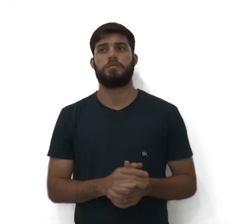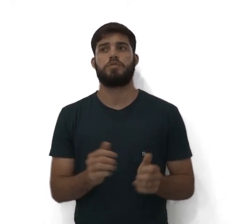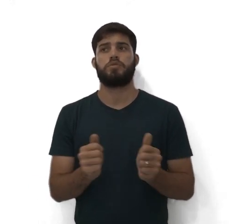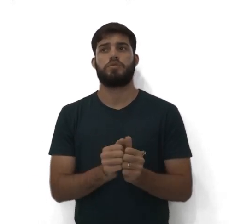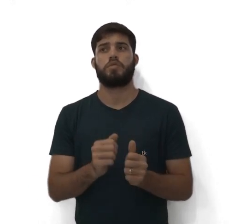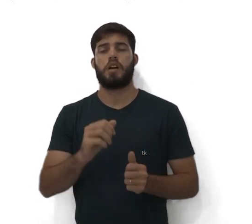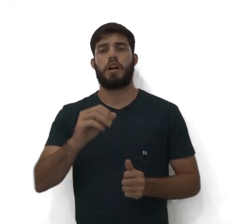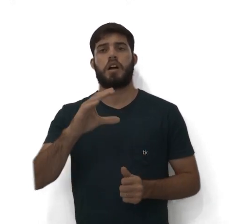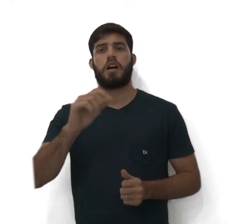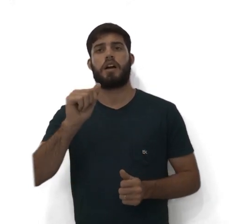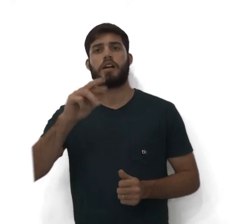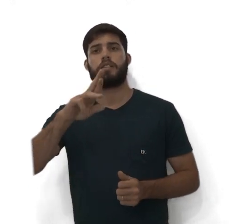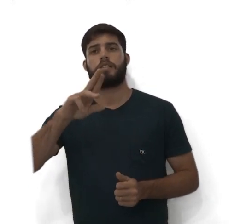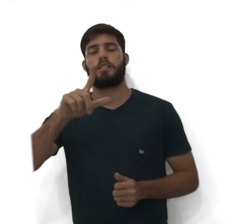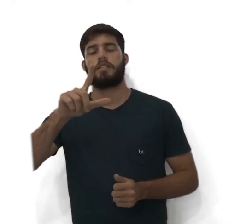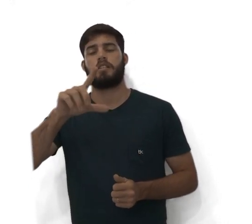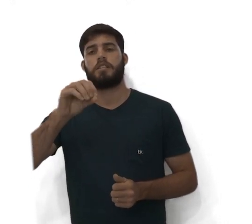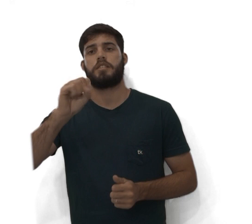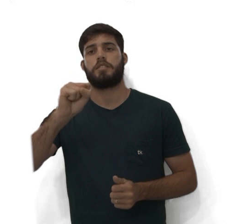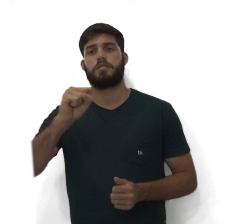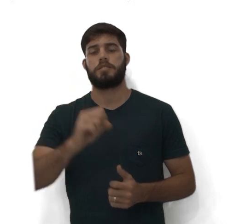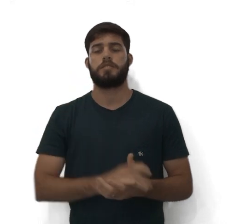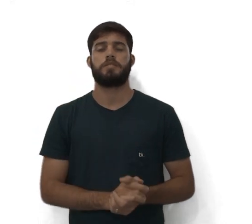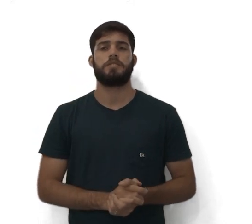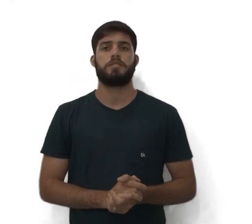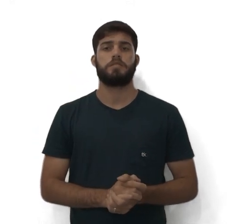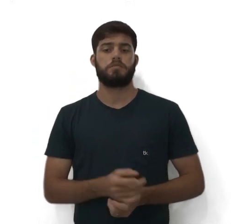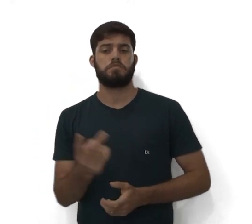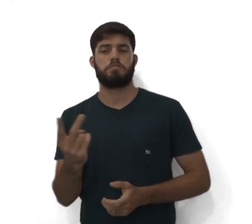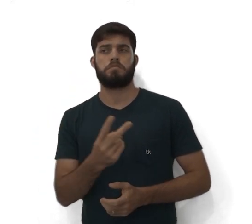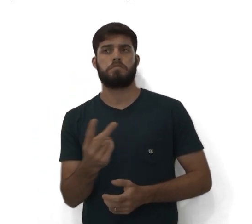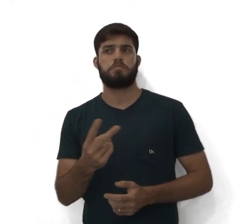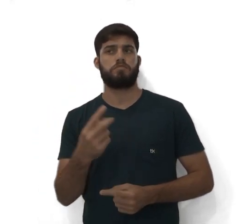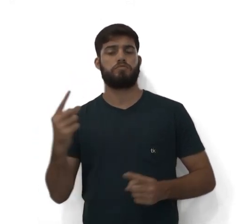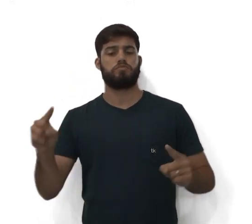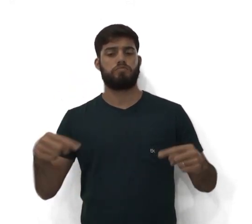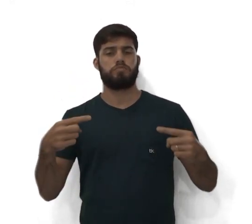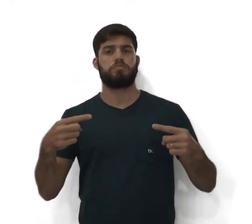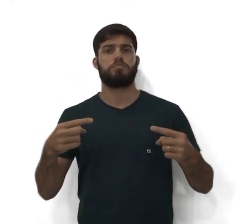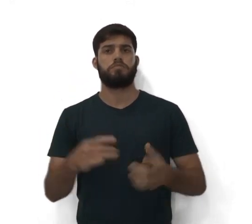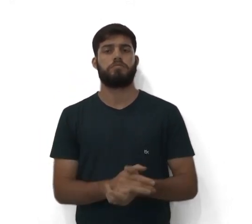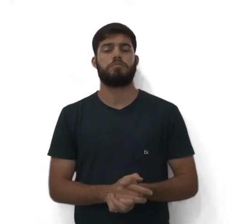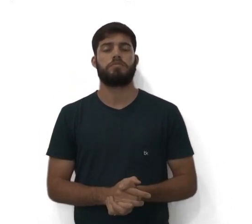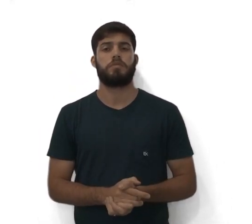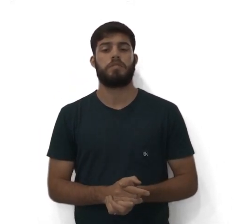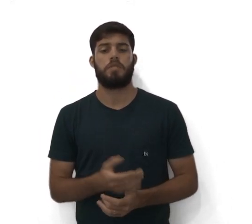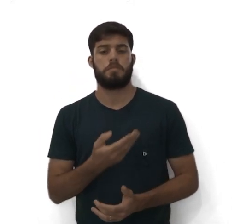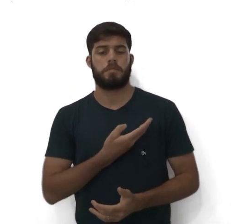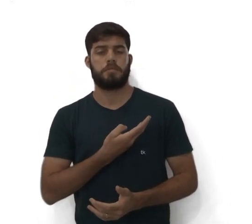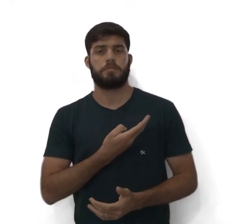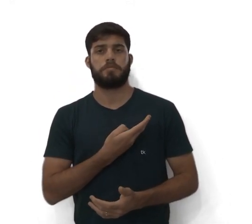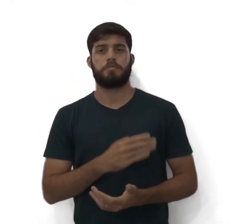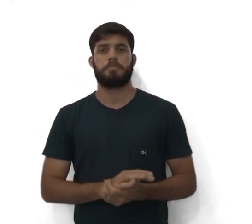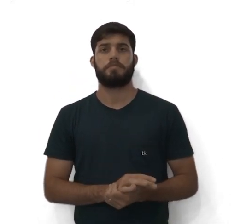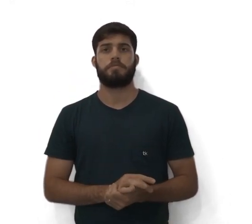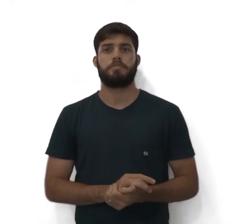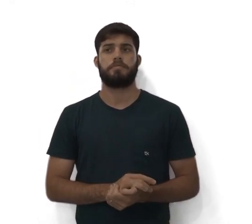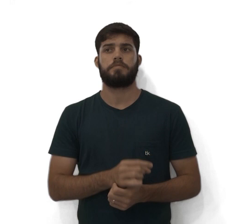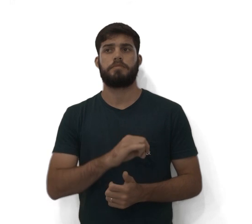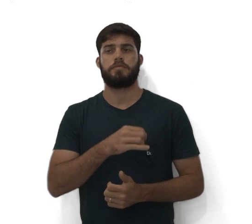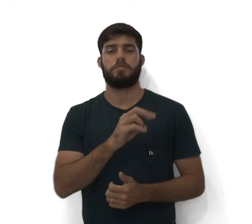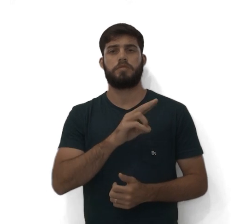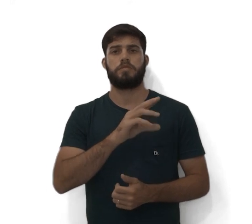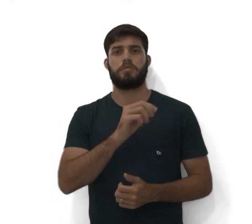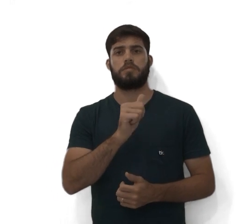estão praticando um jogo, né, brincando, e cada um lançou um desafio para o outro, para o colega. Juca lançou o